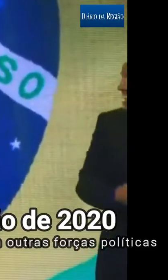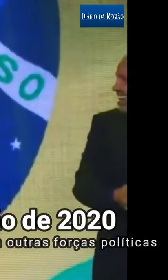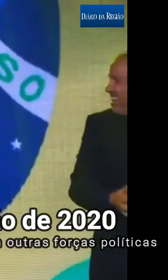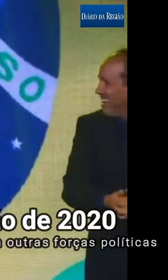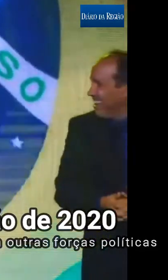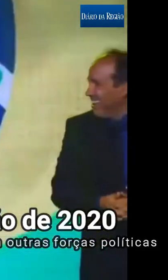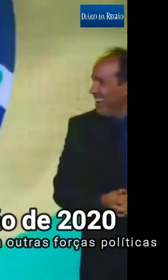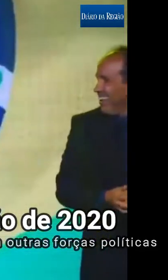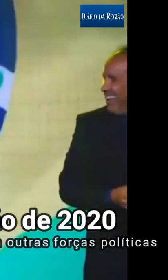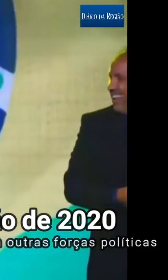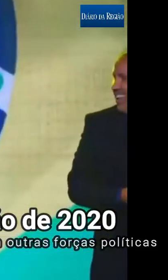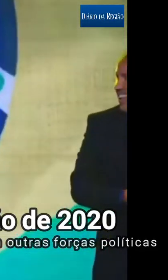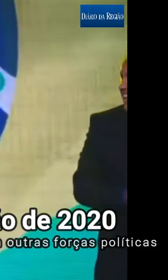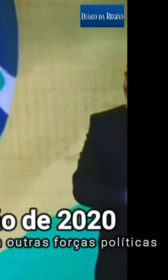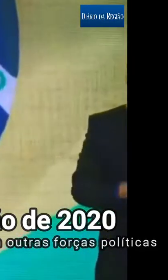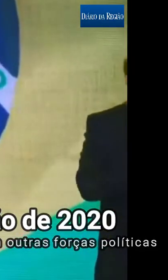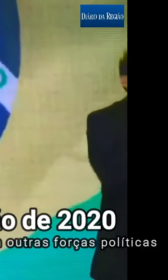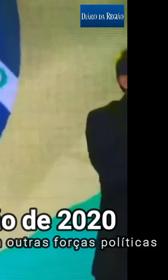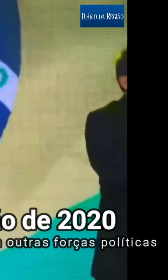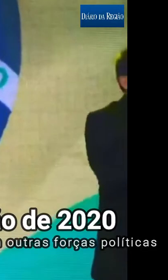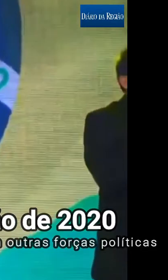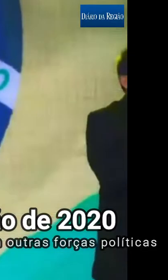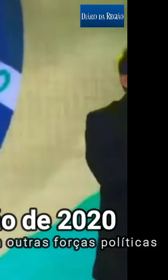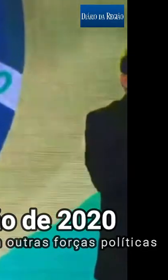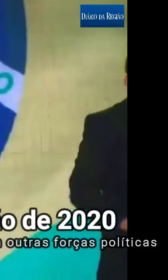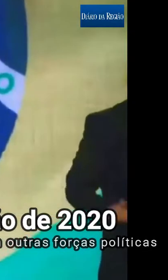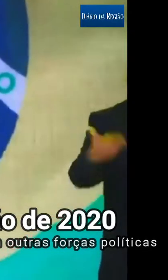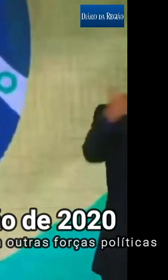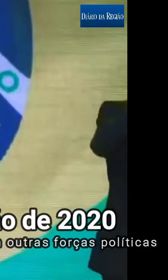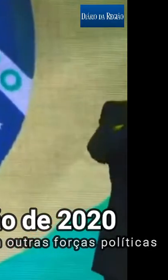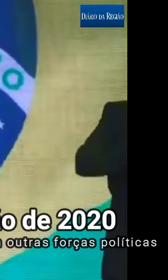Meus amigos, governadores presentes aqui,